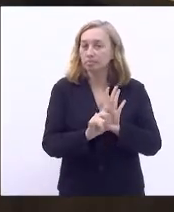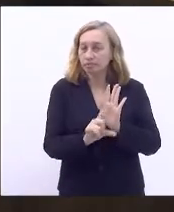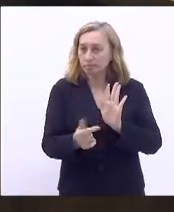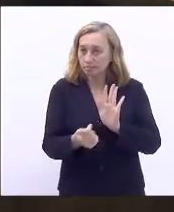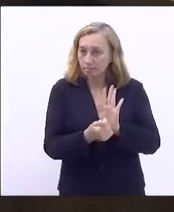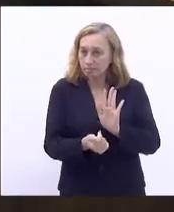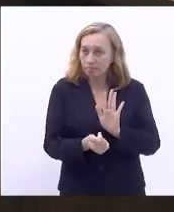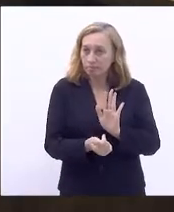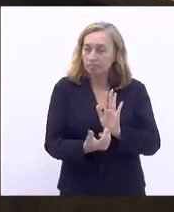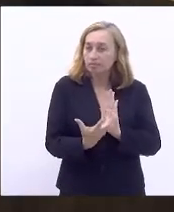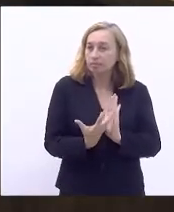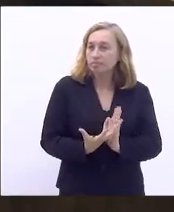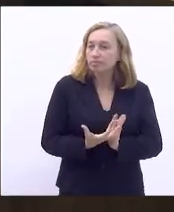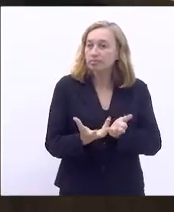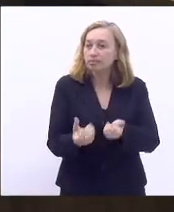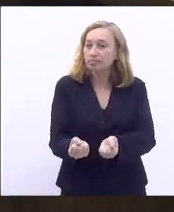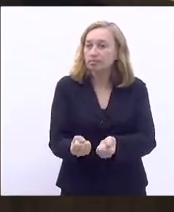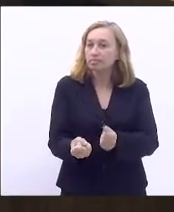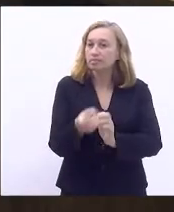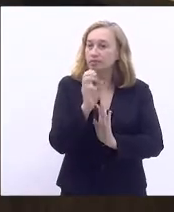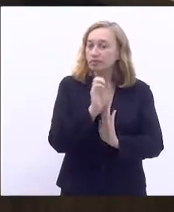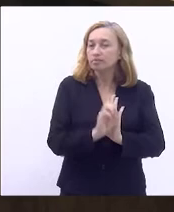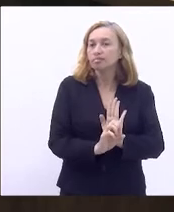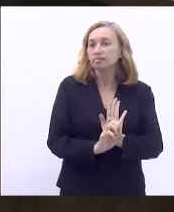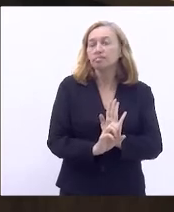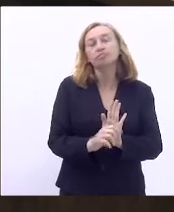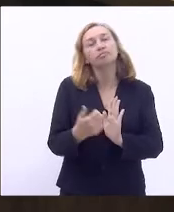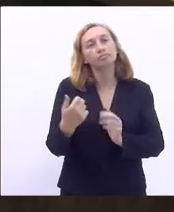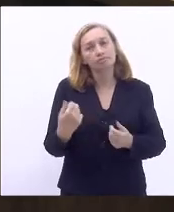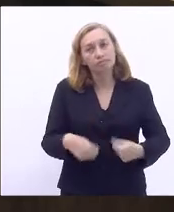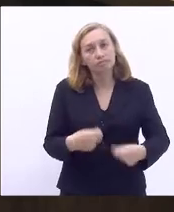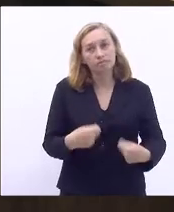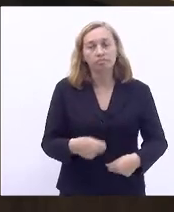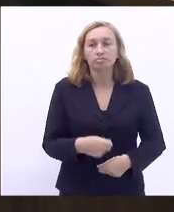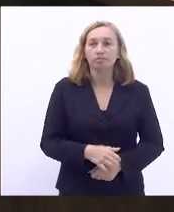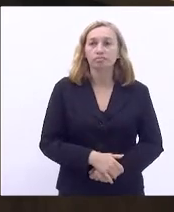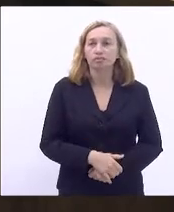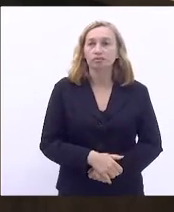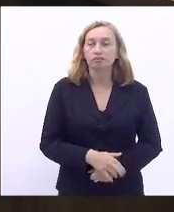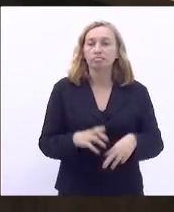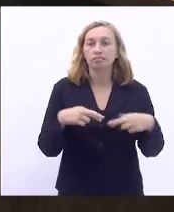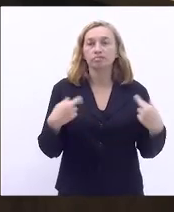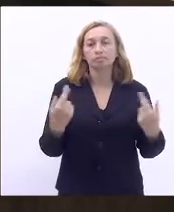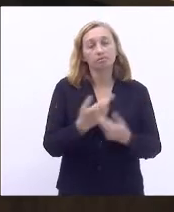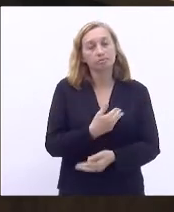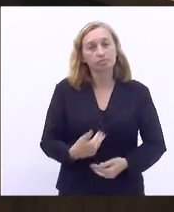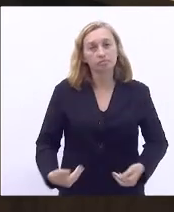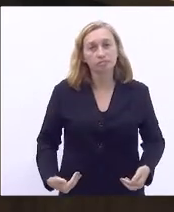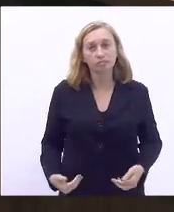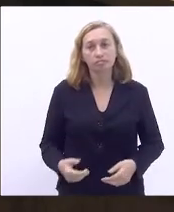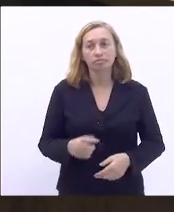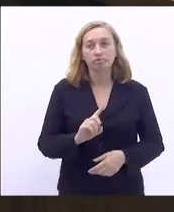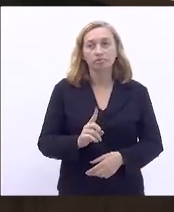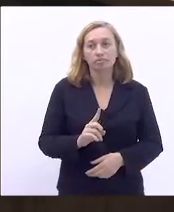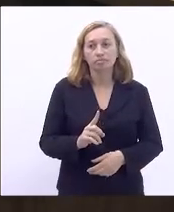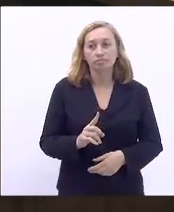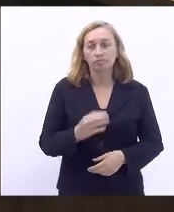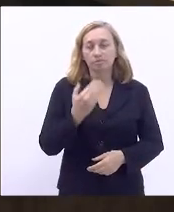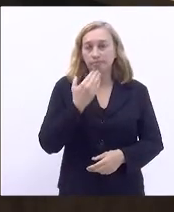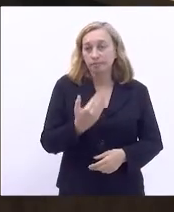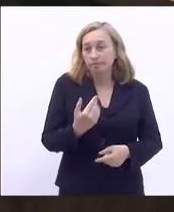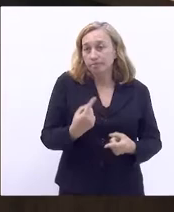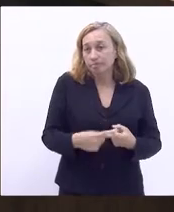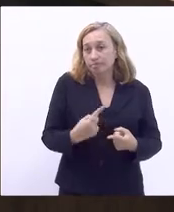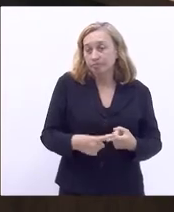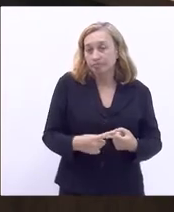ao receber as emendas, deveria ter tido uma audiência pública. Não demandei, até porque